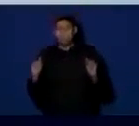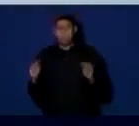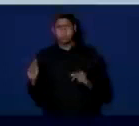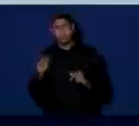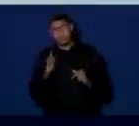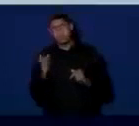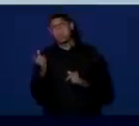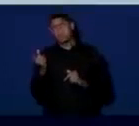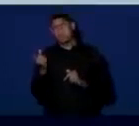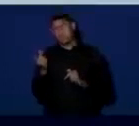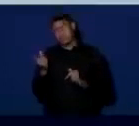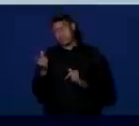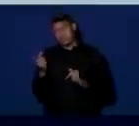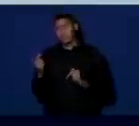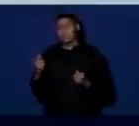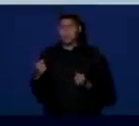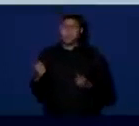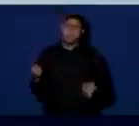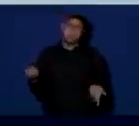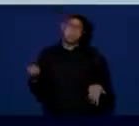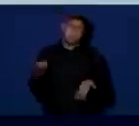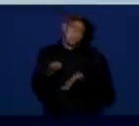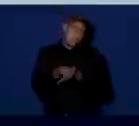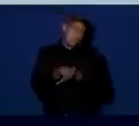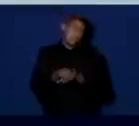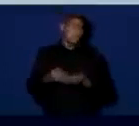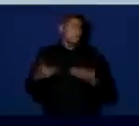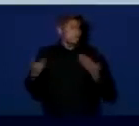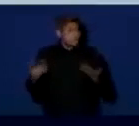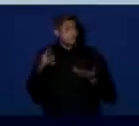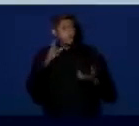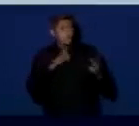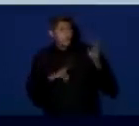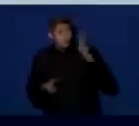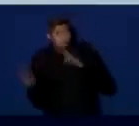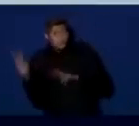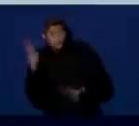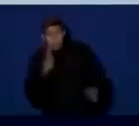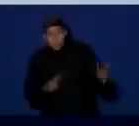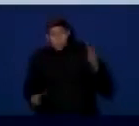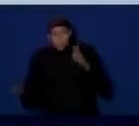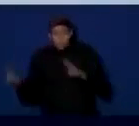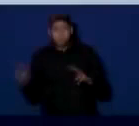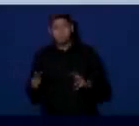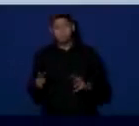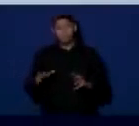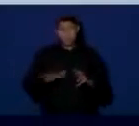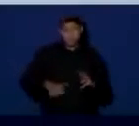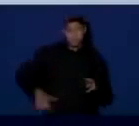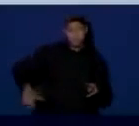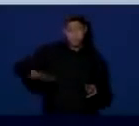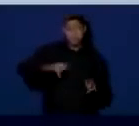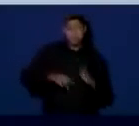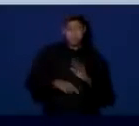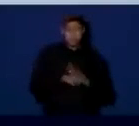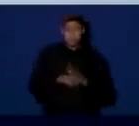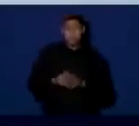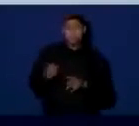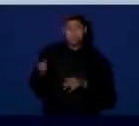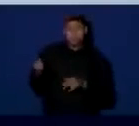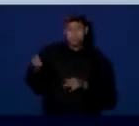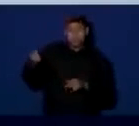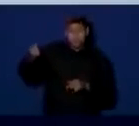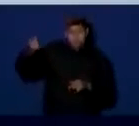ter um preço a ser pago. Então, eu vejo ainda muito espaço para os juros subirem